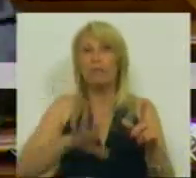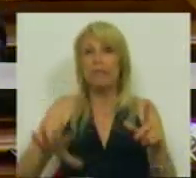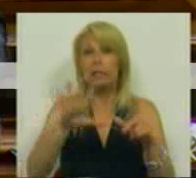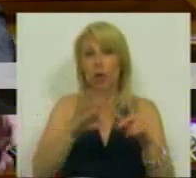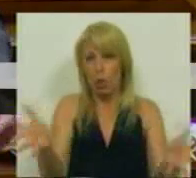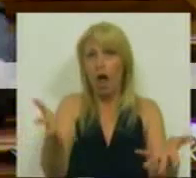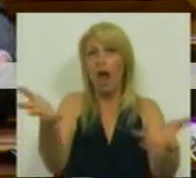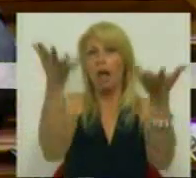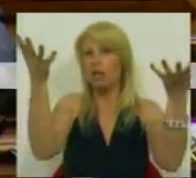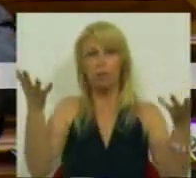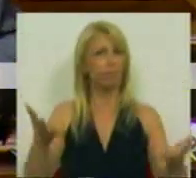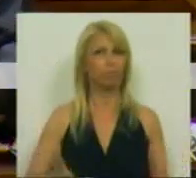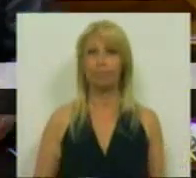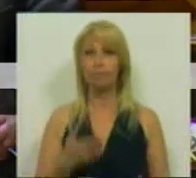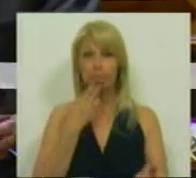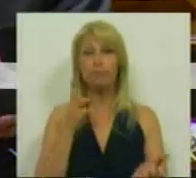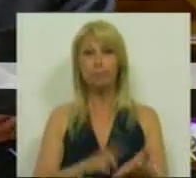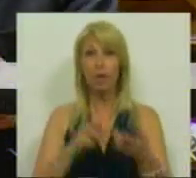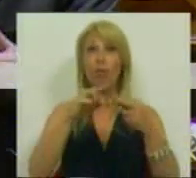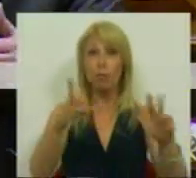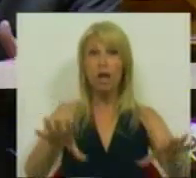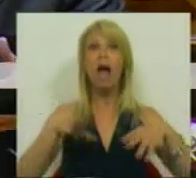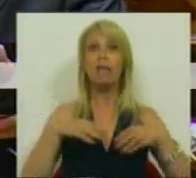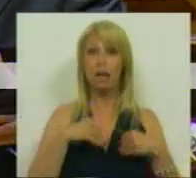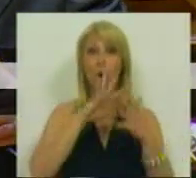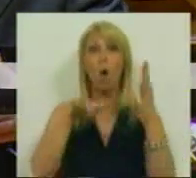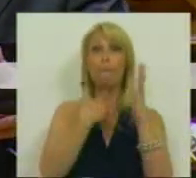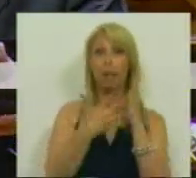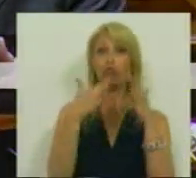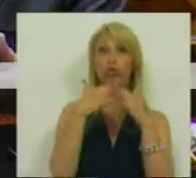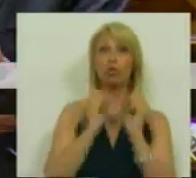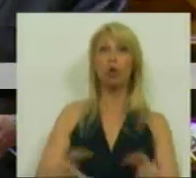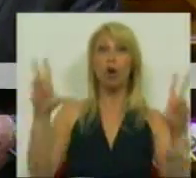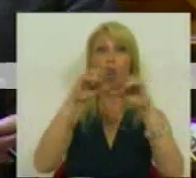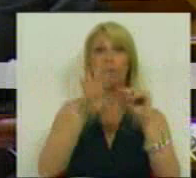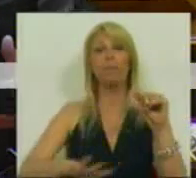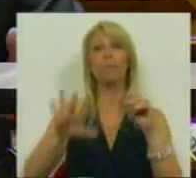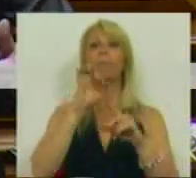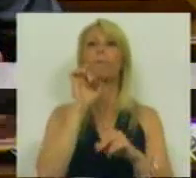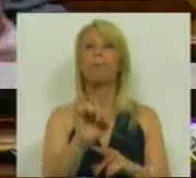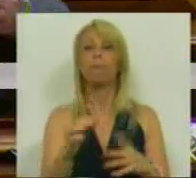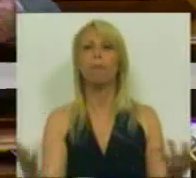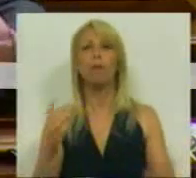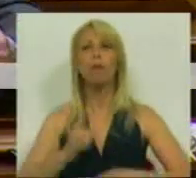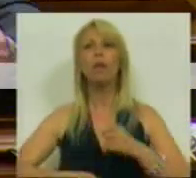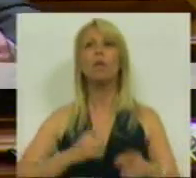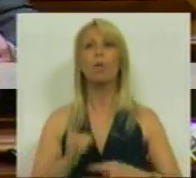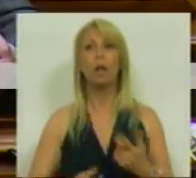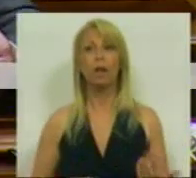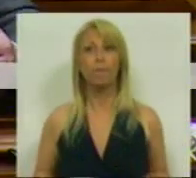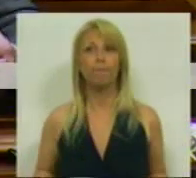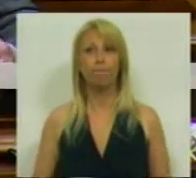circunstâncias. Na verdade, esses municípios aceitaram um plano de reestruturação da sua situação. E qual é